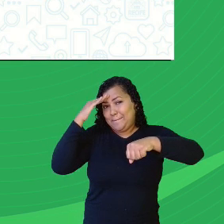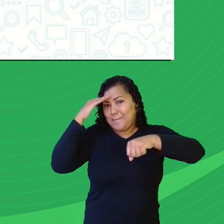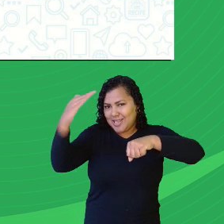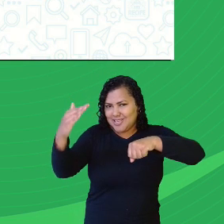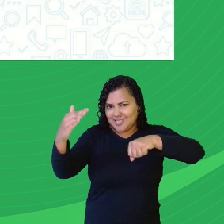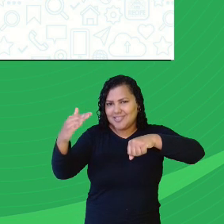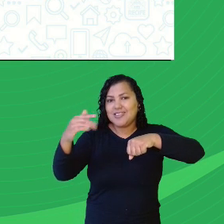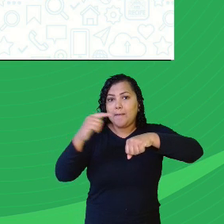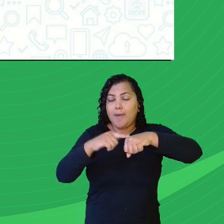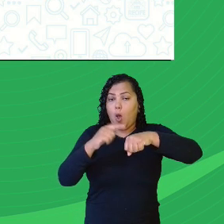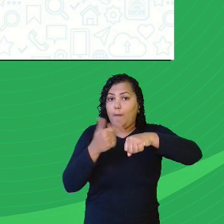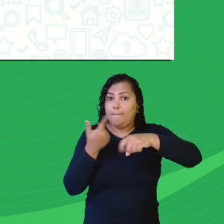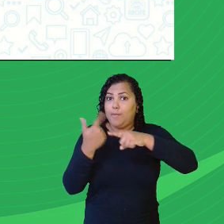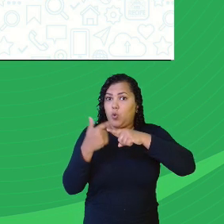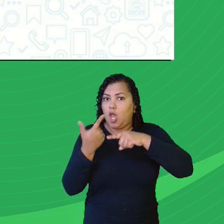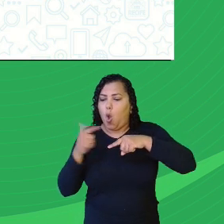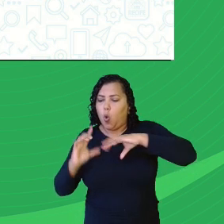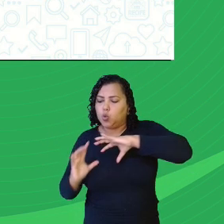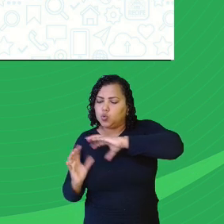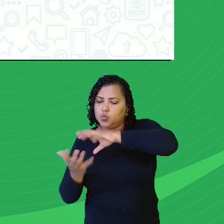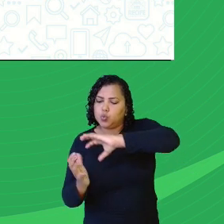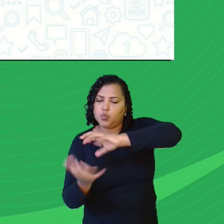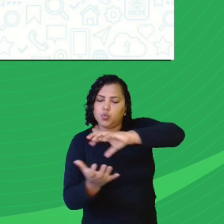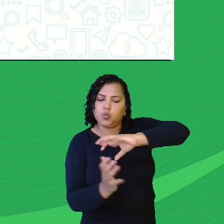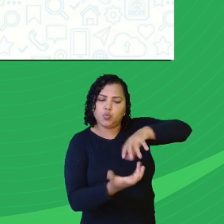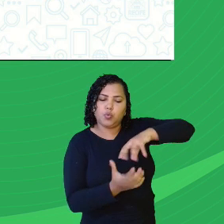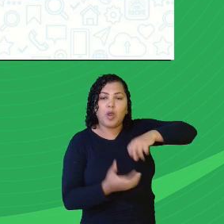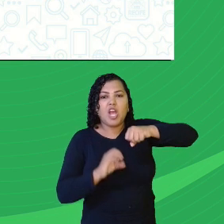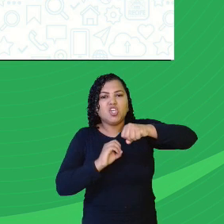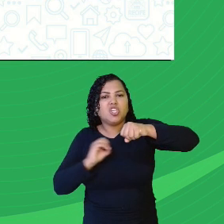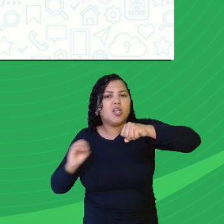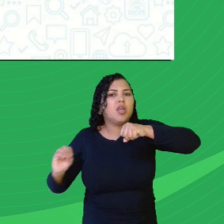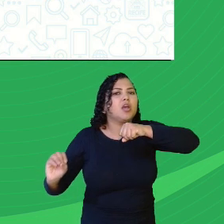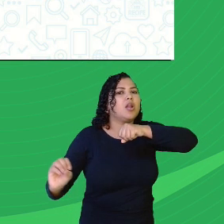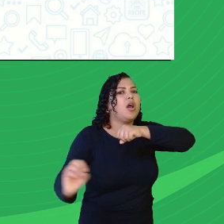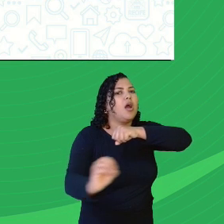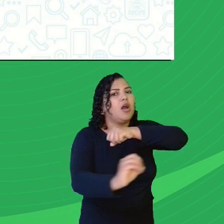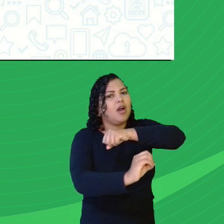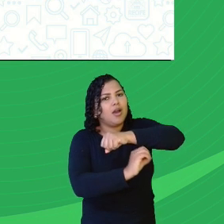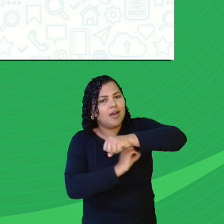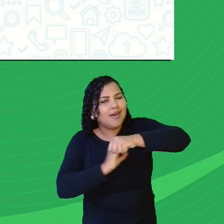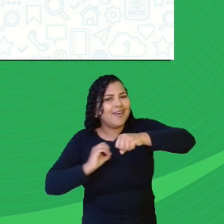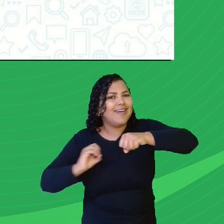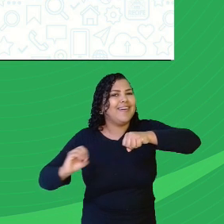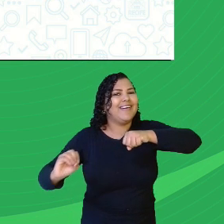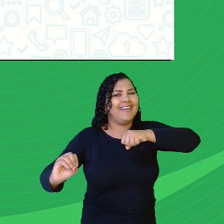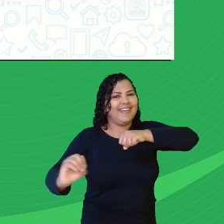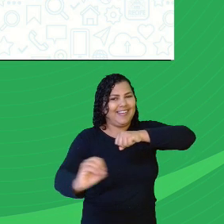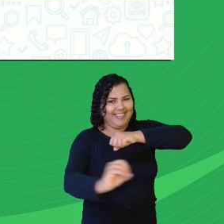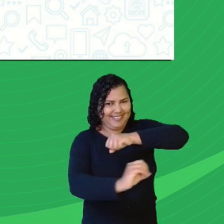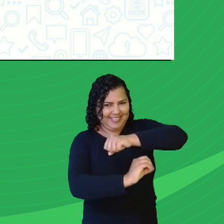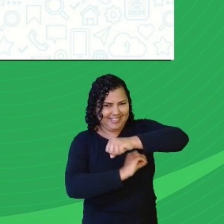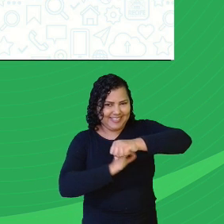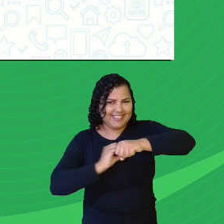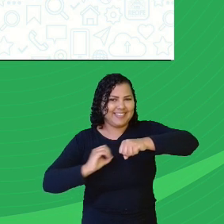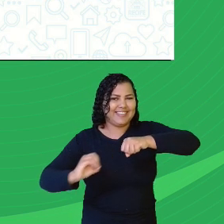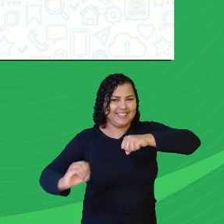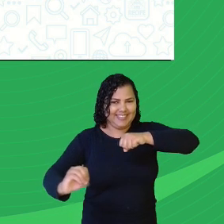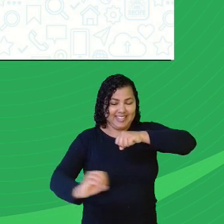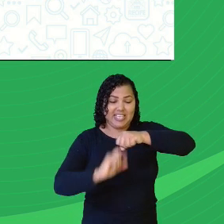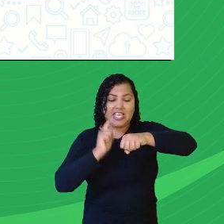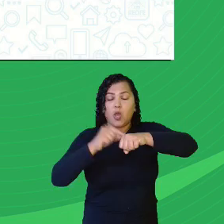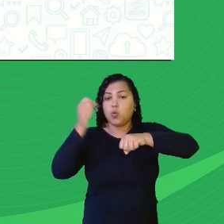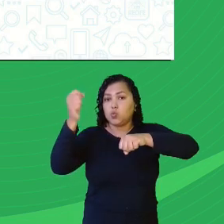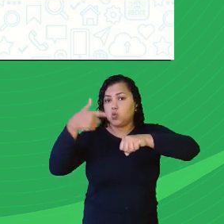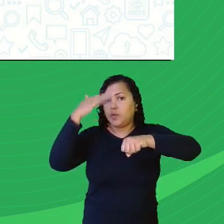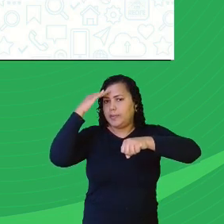estrela onde os outros astros giram ao redor dele. Cada sistema tem uma estrela, tem um astro principal. O do nosso é o